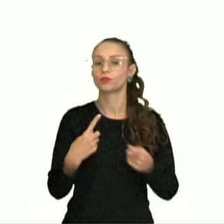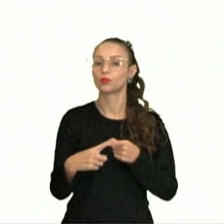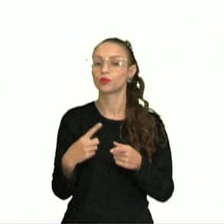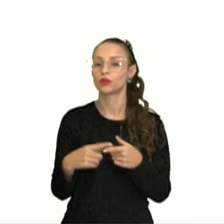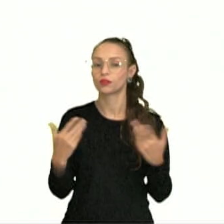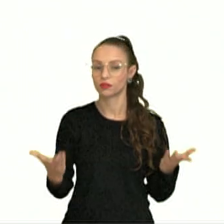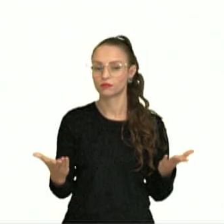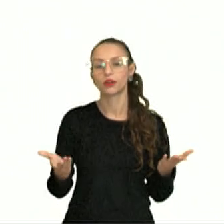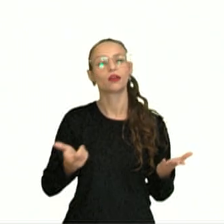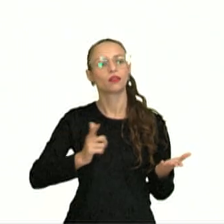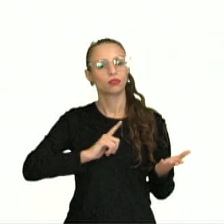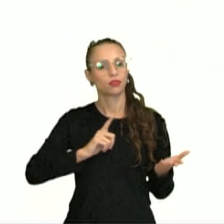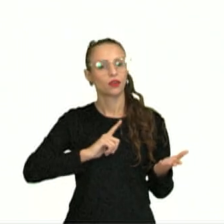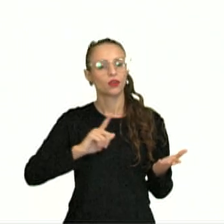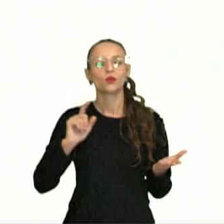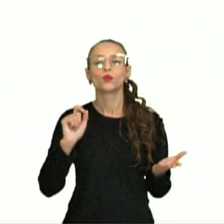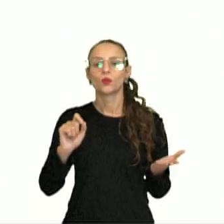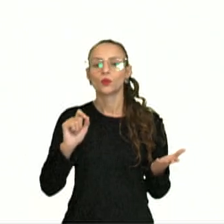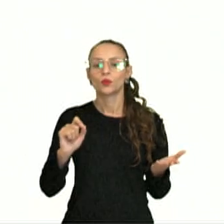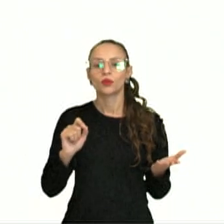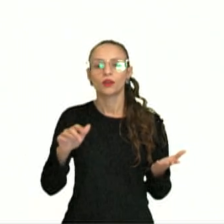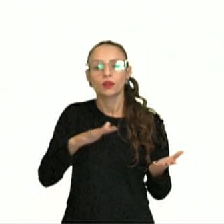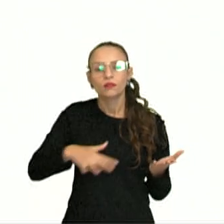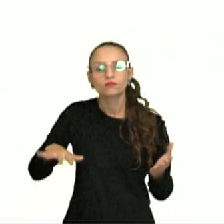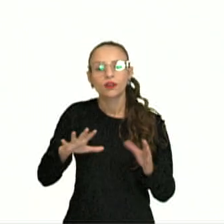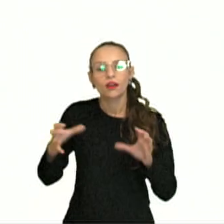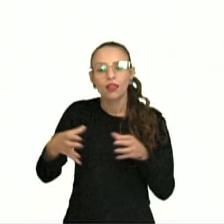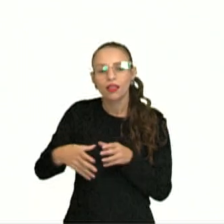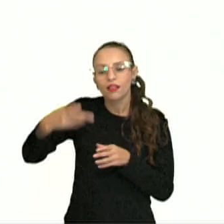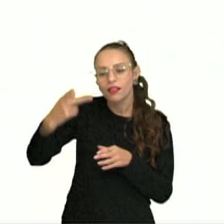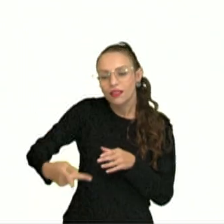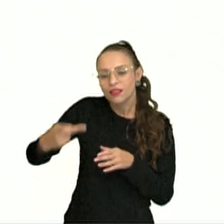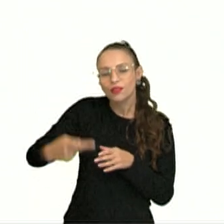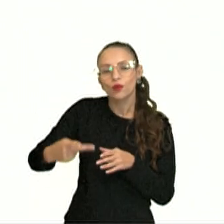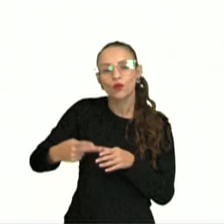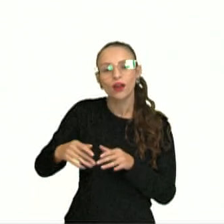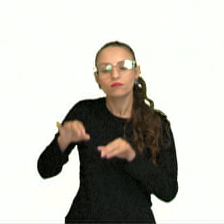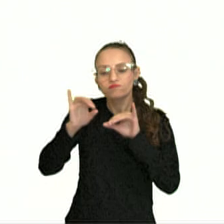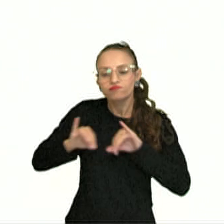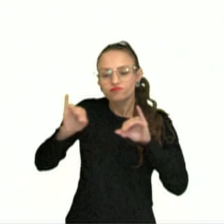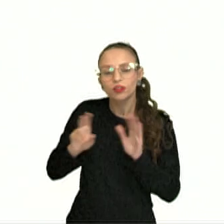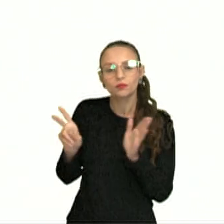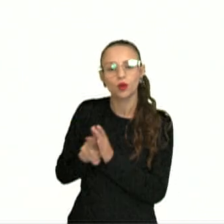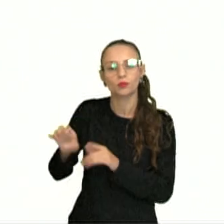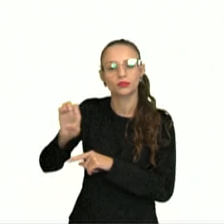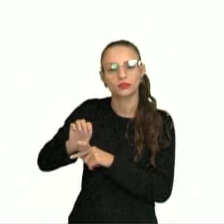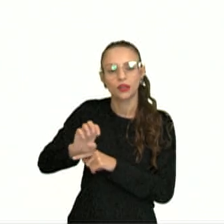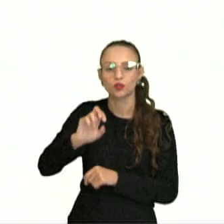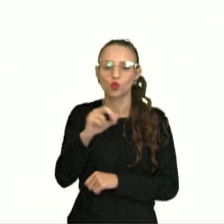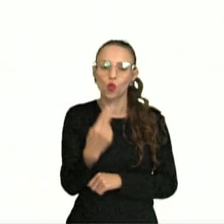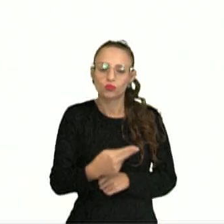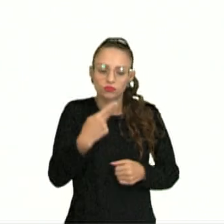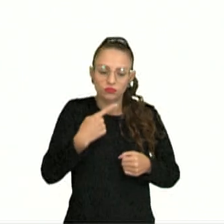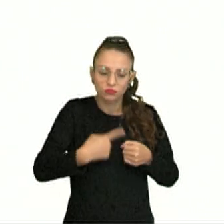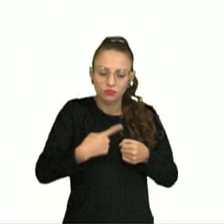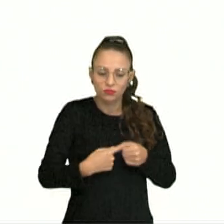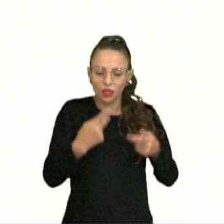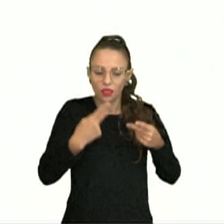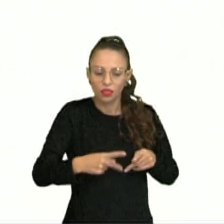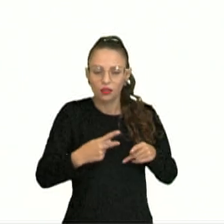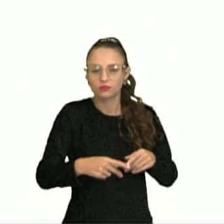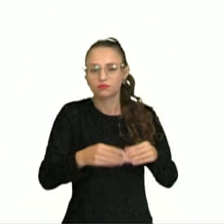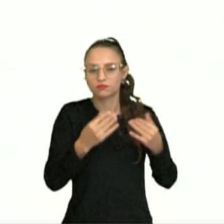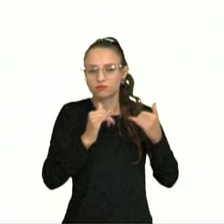Porque existem lá o pessoal local, né, que faz as notícias do estado ou da cidade. Então,